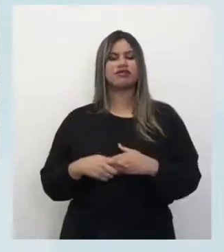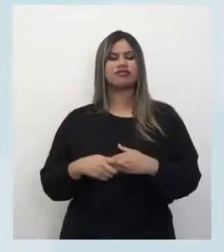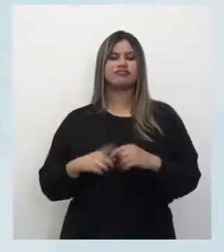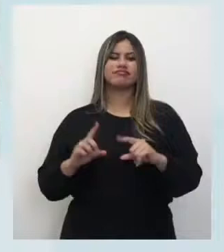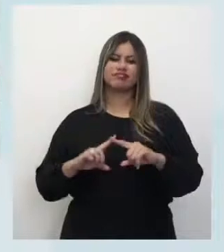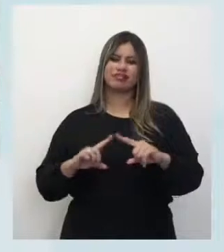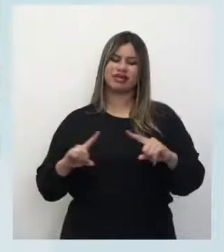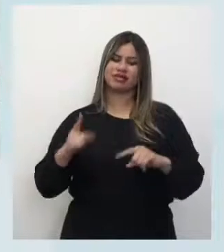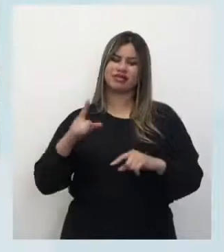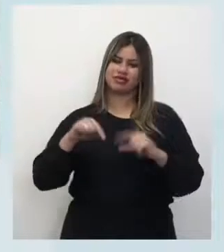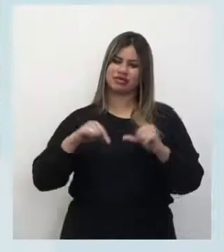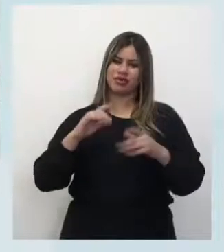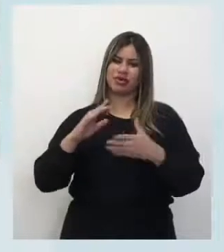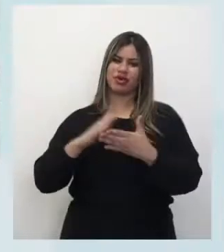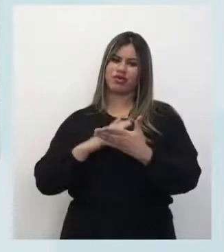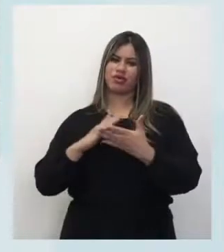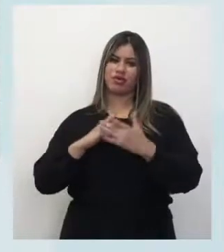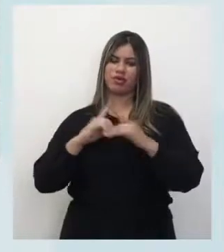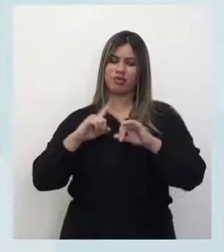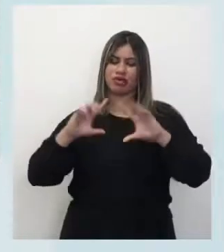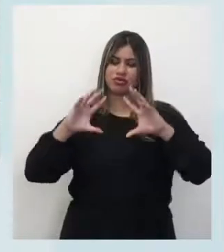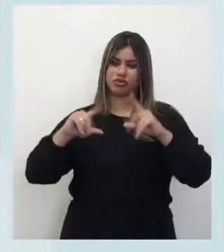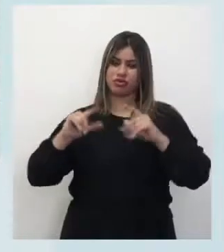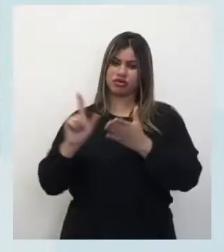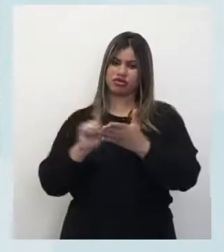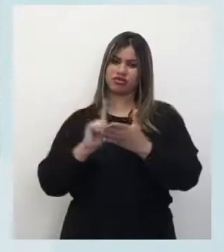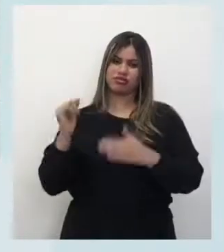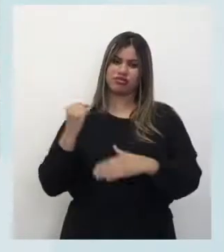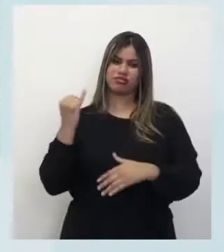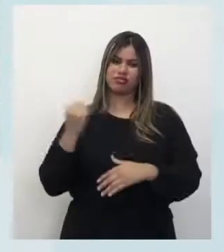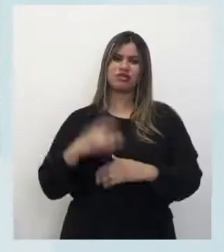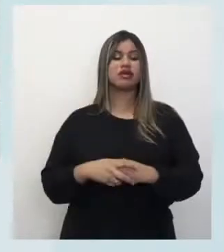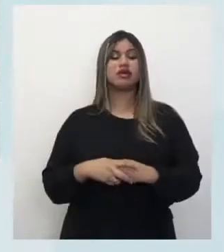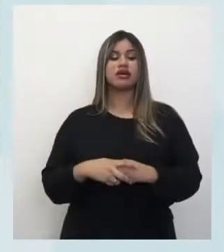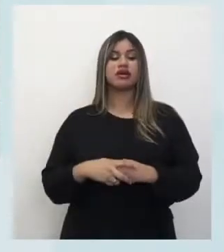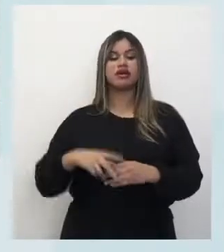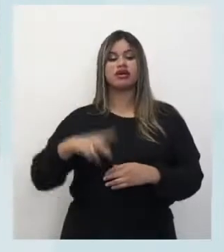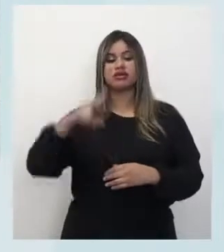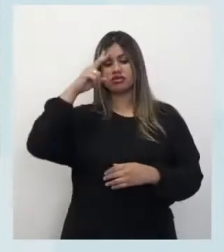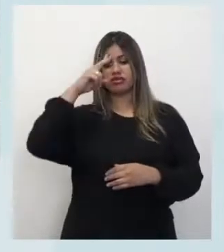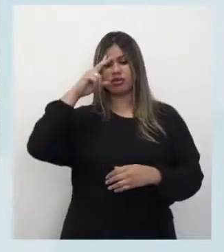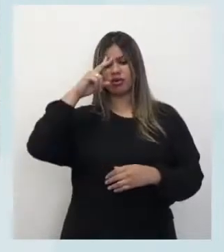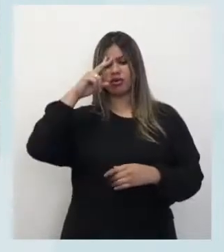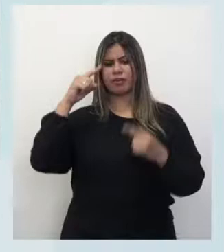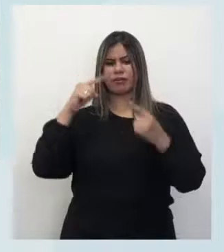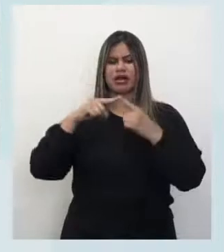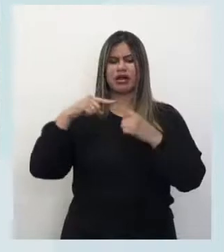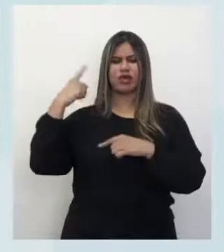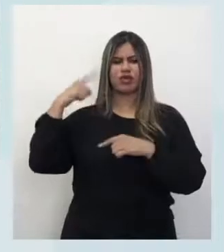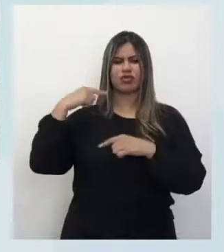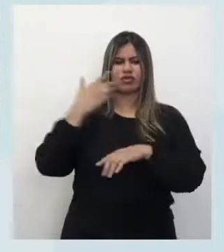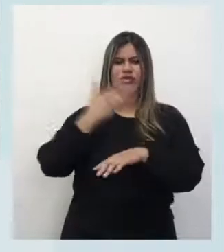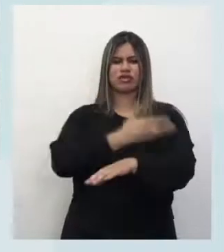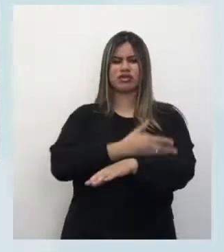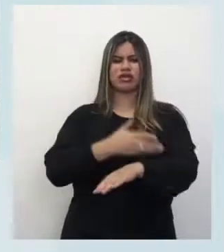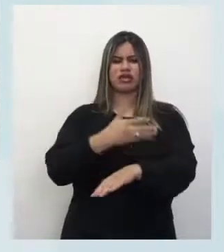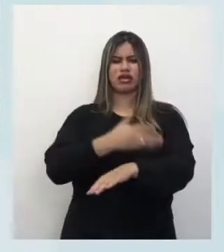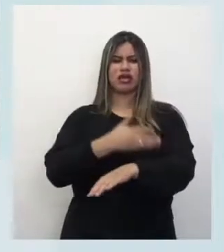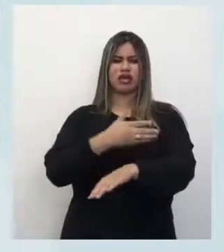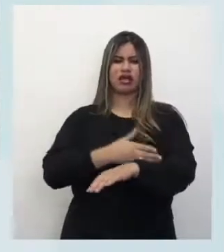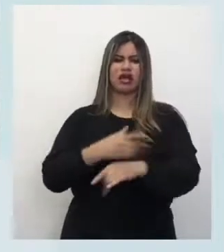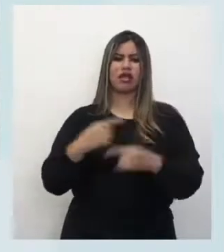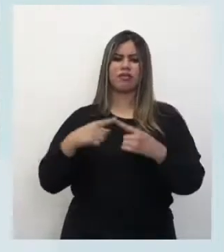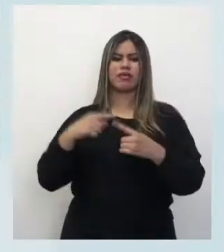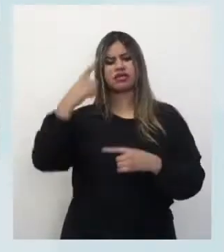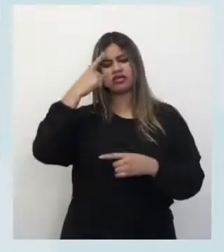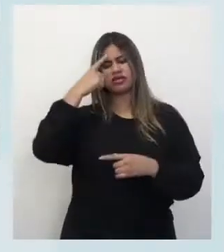gente salienta algumas sabendo que toda essa literatura é importante. Então nós temos História da Loucura na Idade Clássica, onde ele resgata essa ideia do